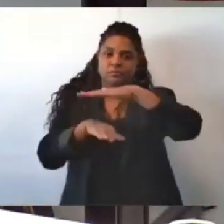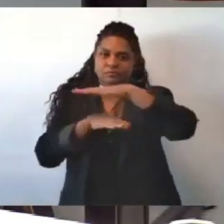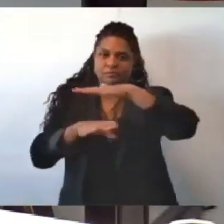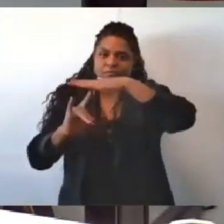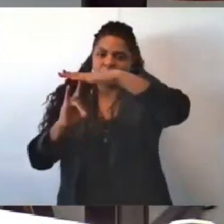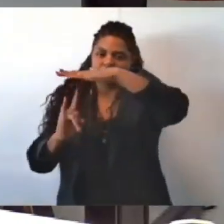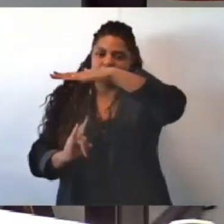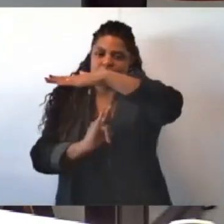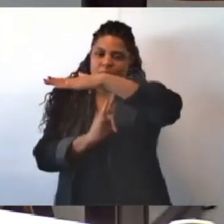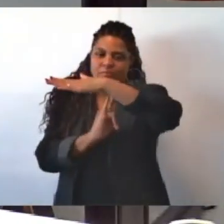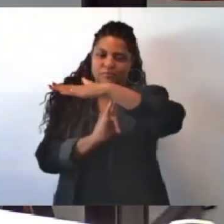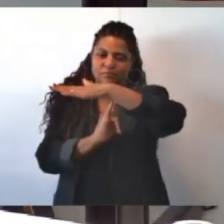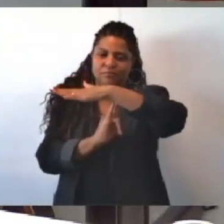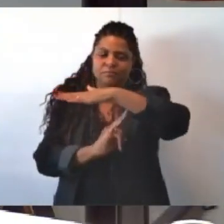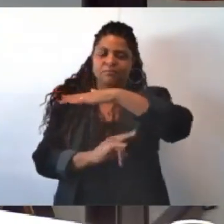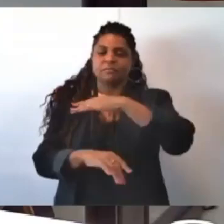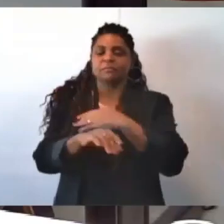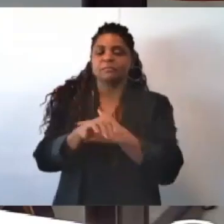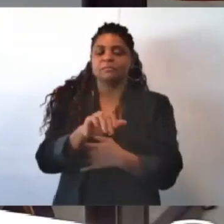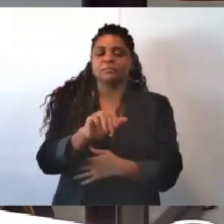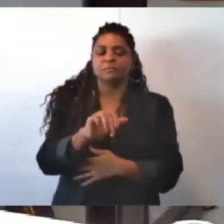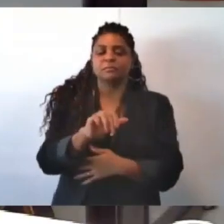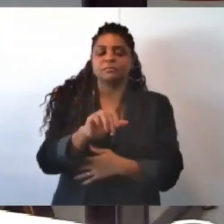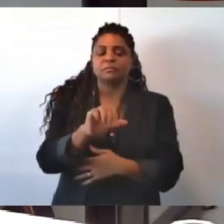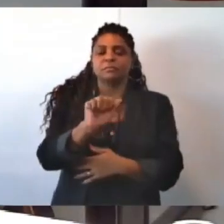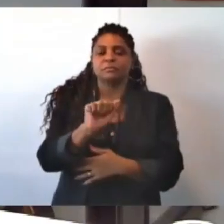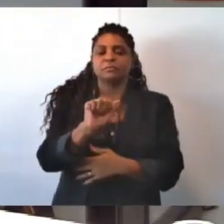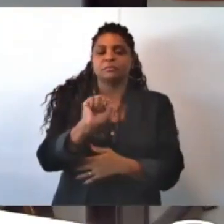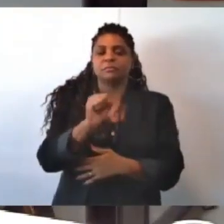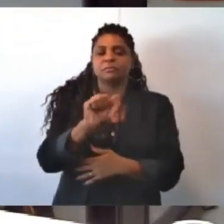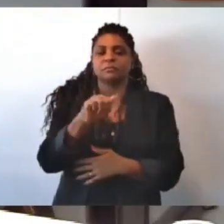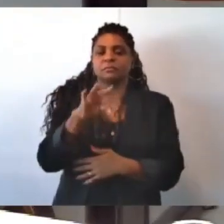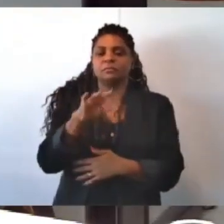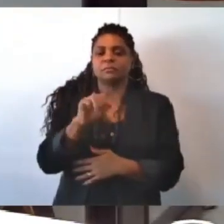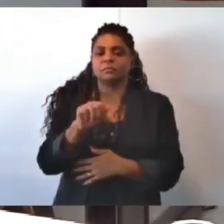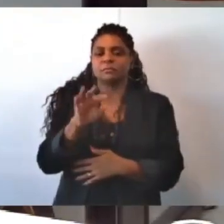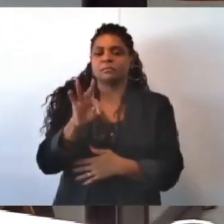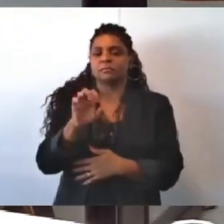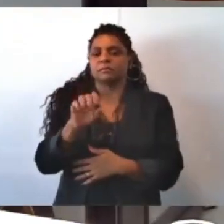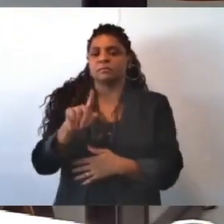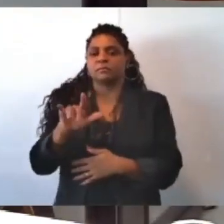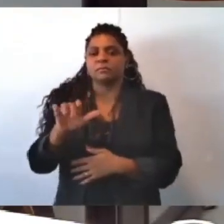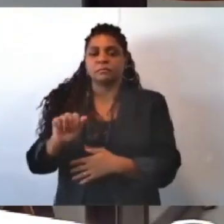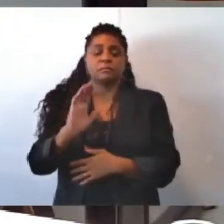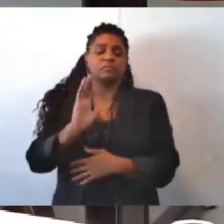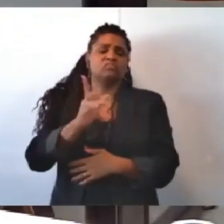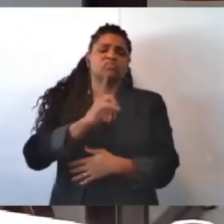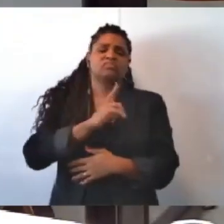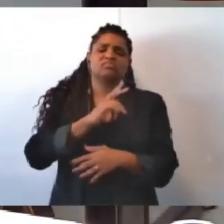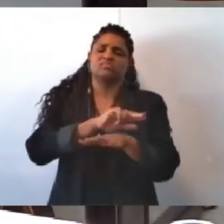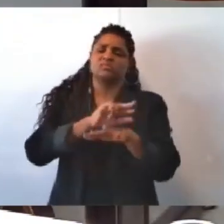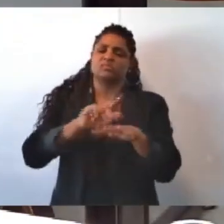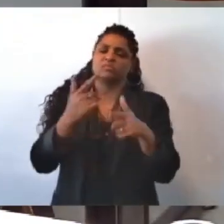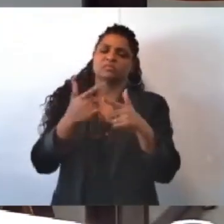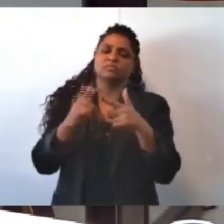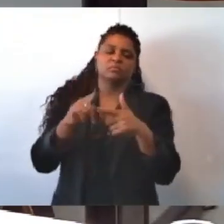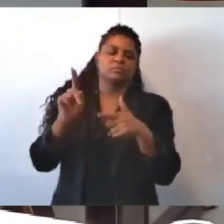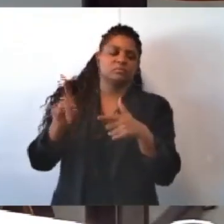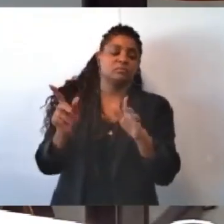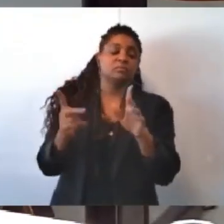Santa indo para o Extra, né, a gente já tem problemas gritantes com relação à droga e com vários